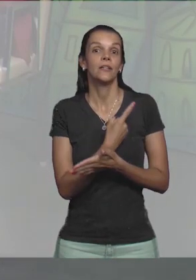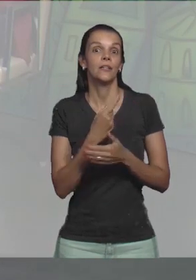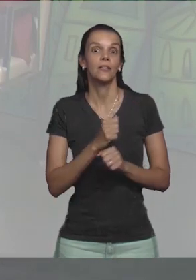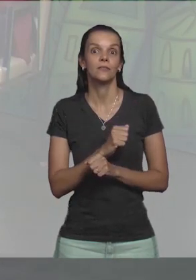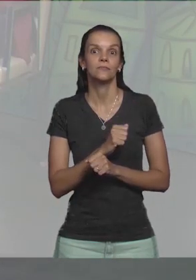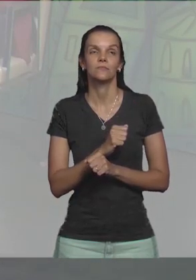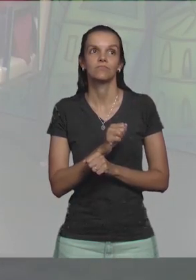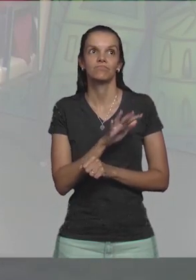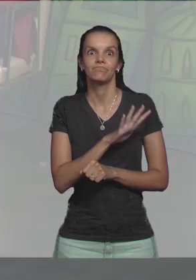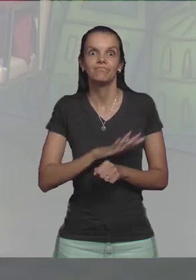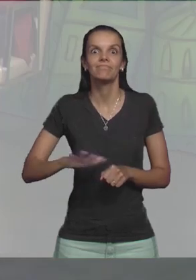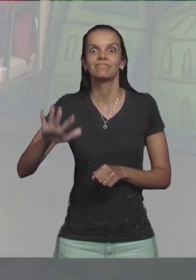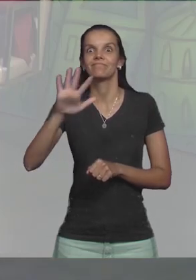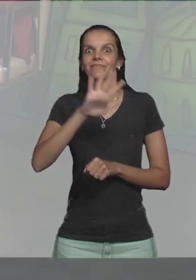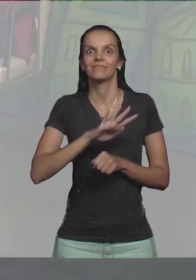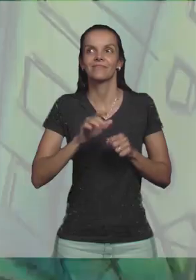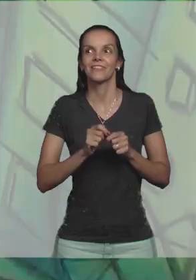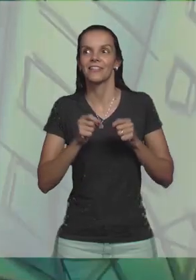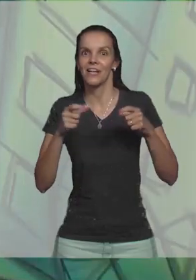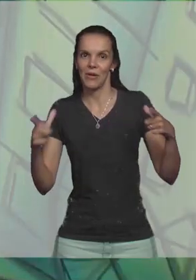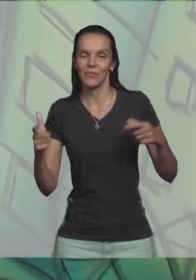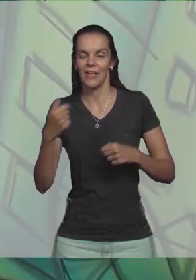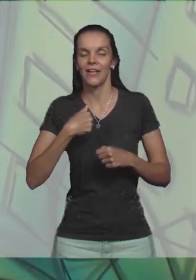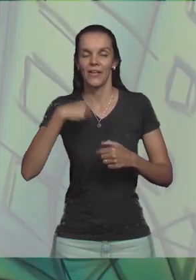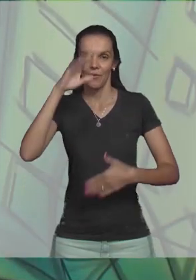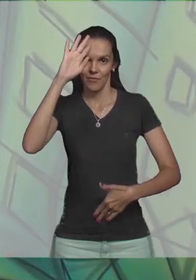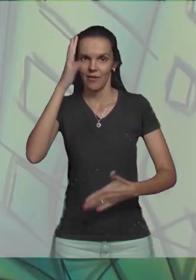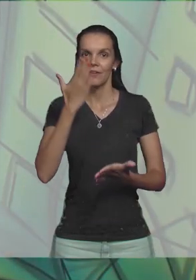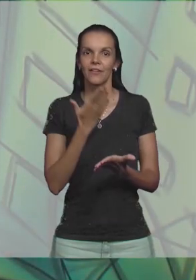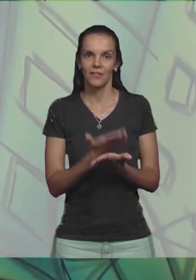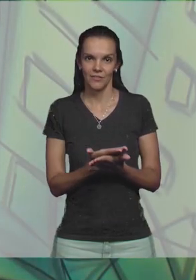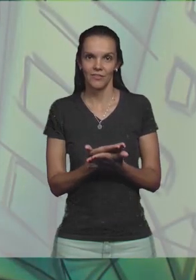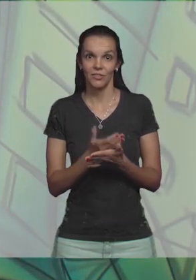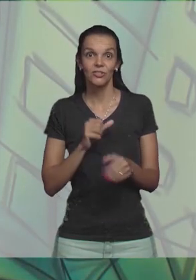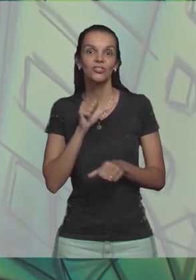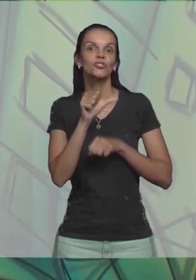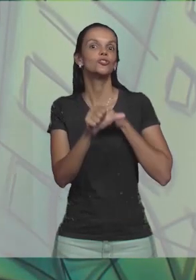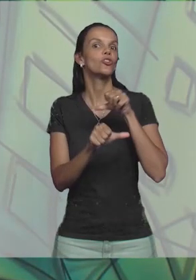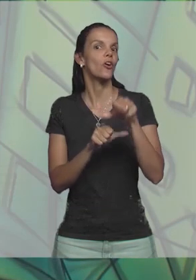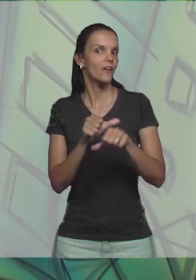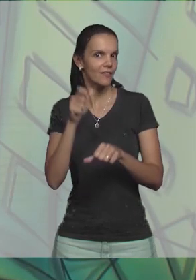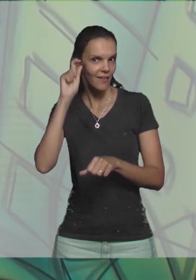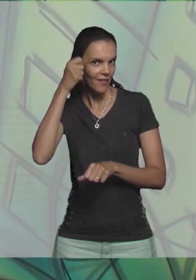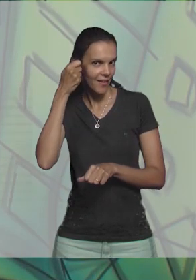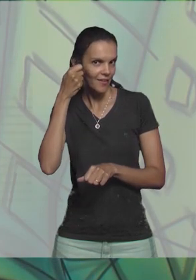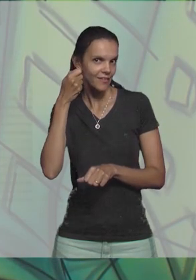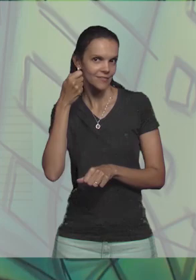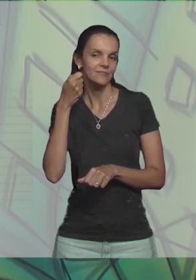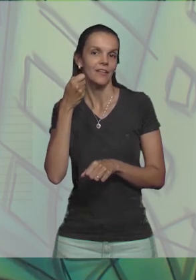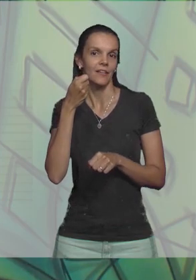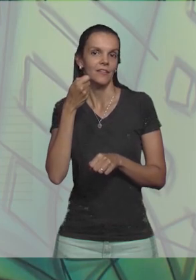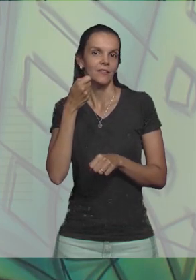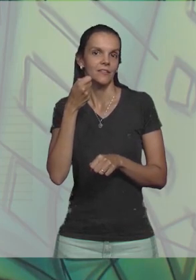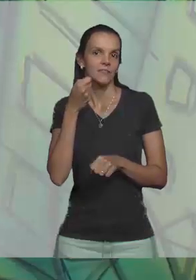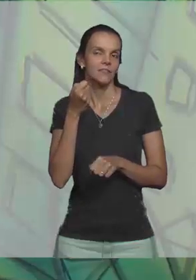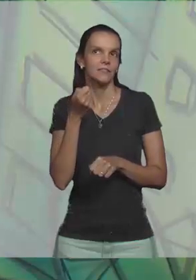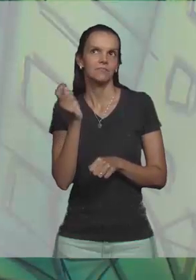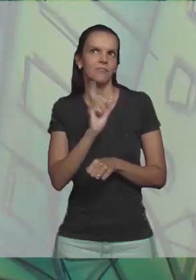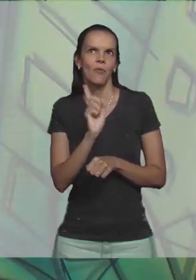né? Como é ser negro no Brasil? Eu acredito nessa máxima que a gente torna-se negro, né?